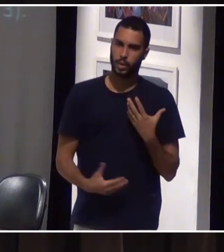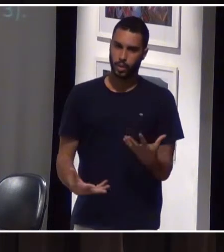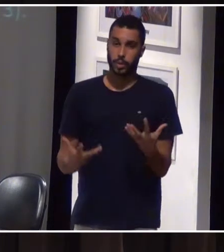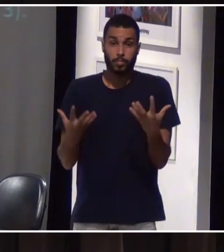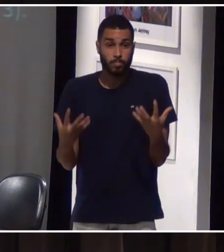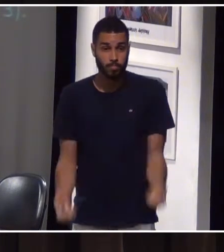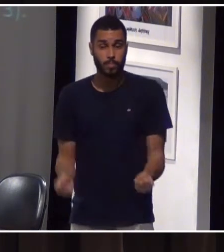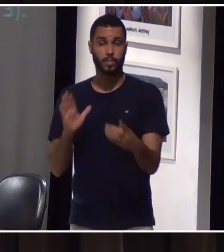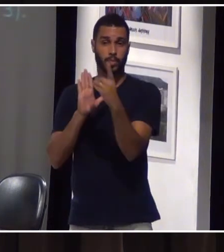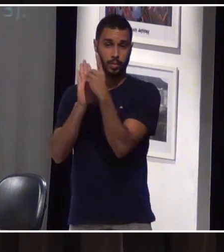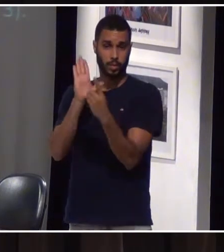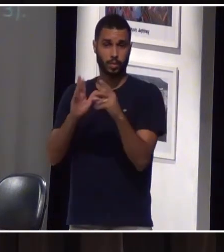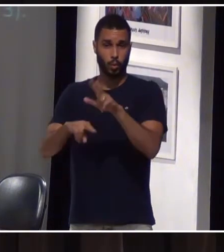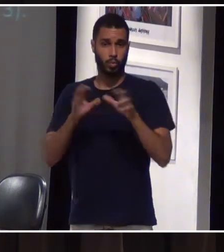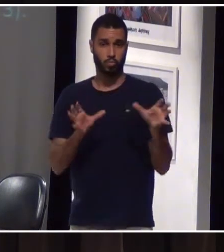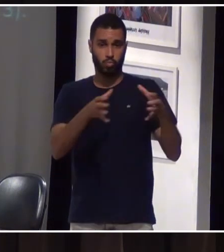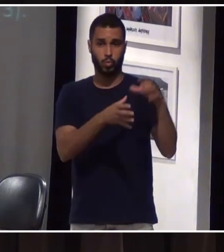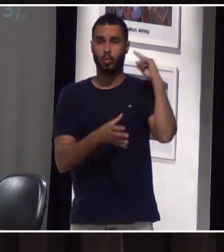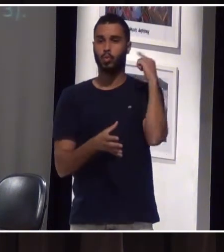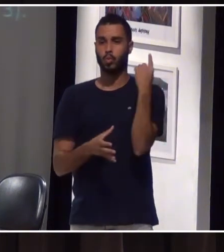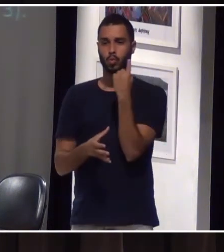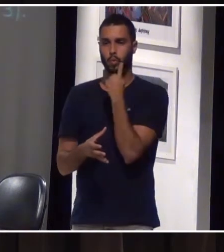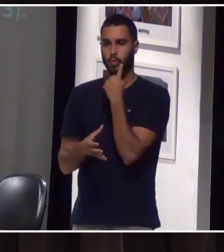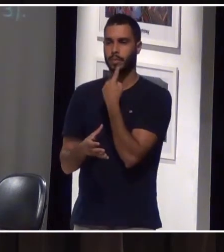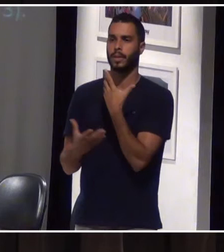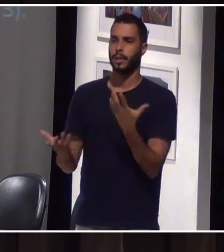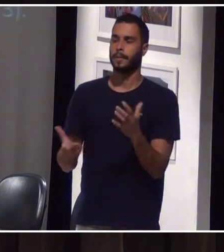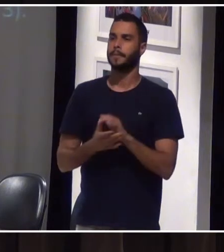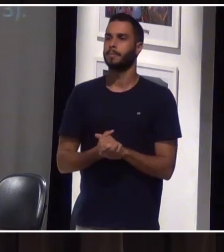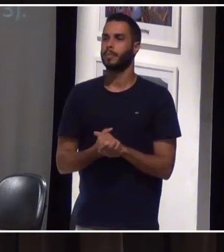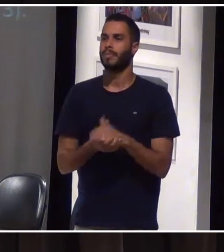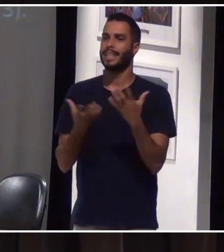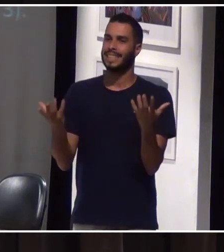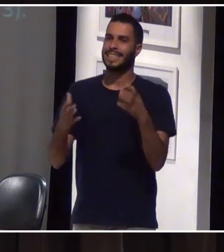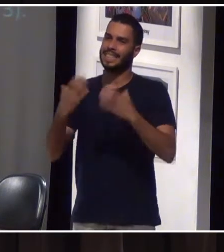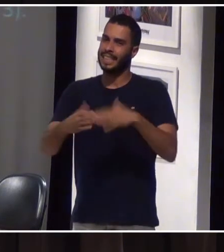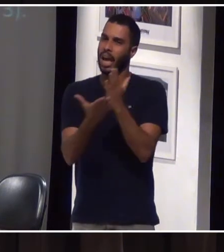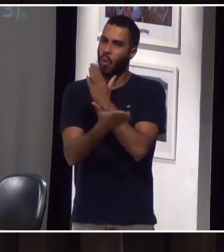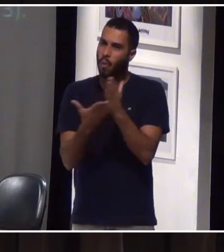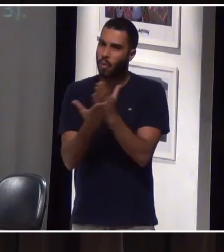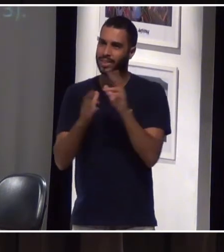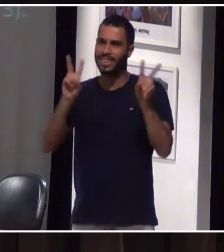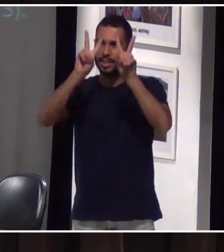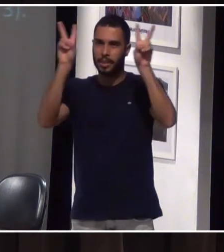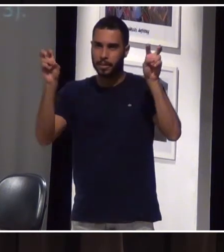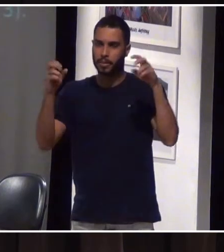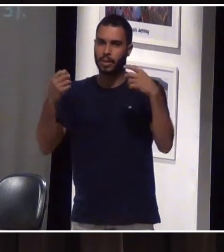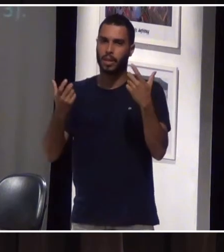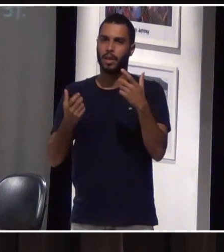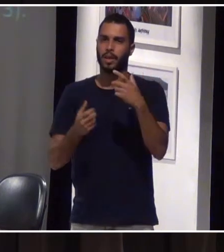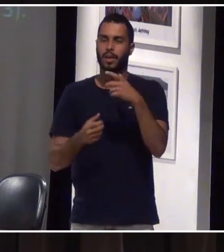para os surdos. Muitos precisaram ir baixando a titulação exigida, de modo a poder ter